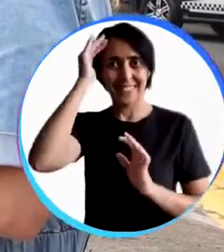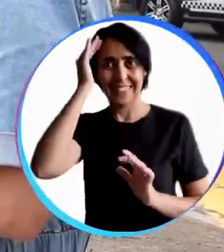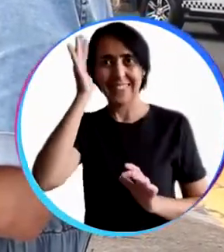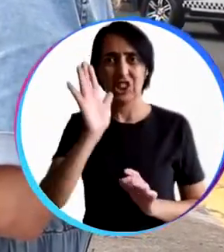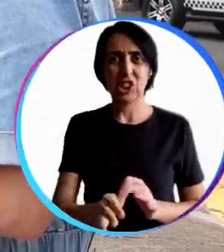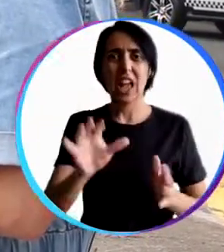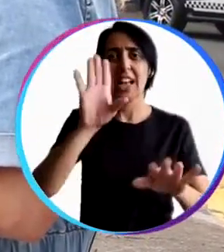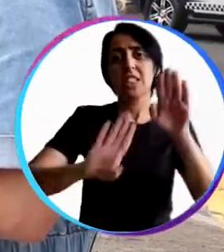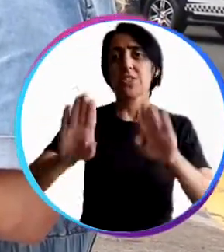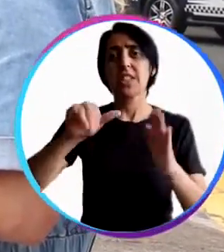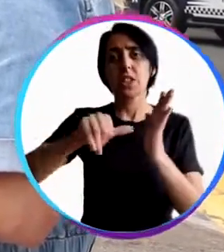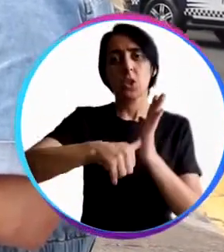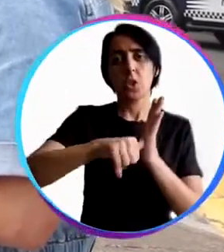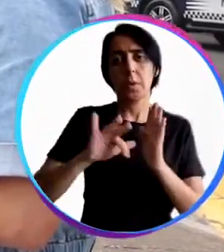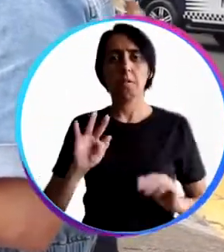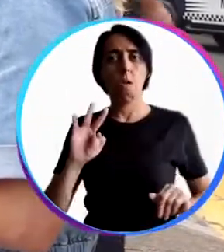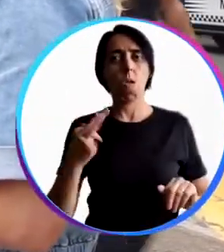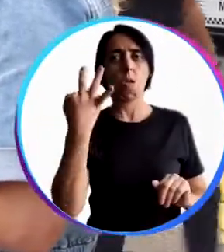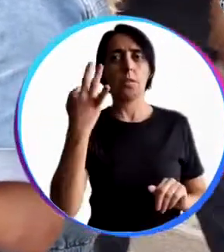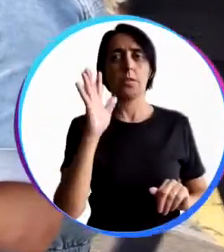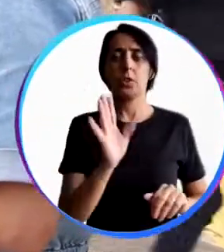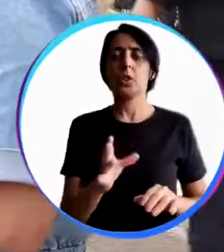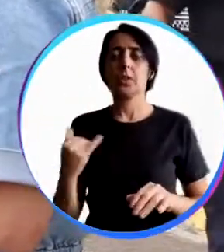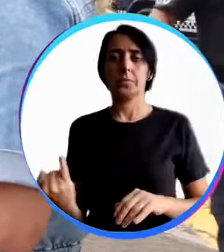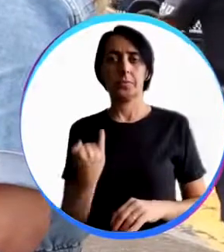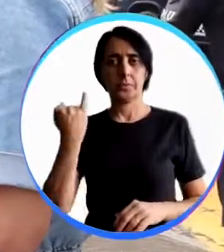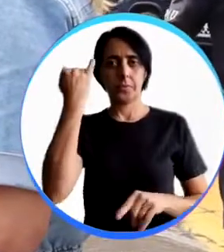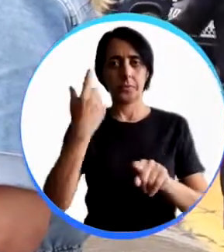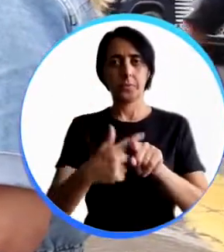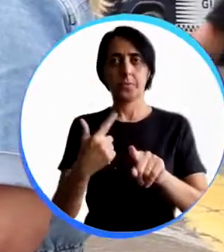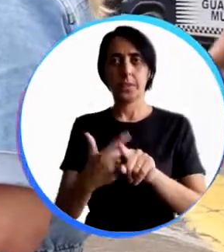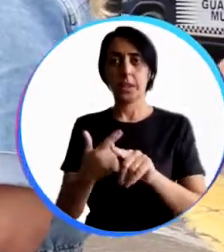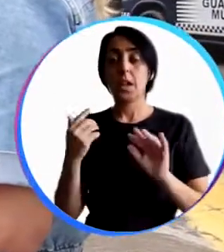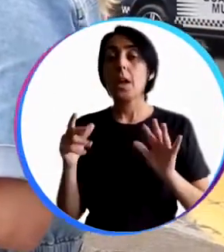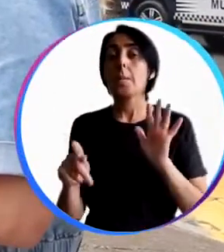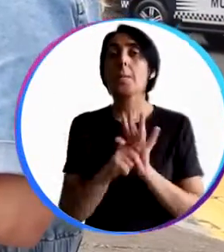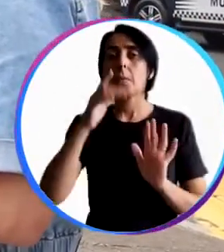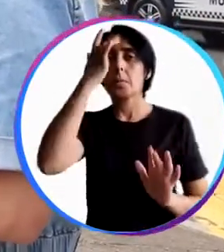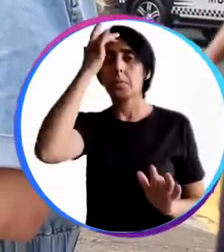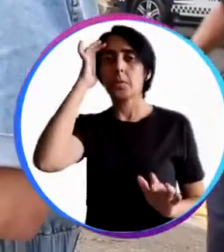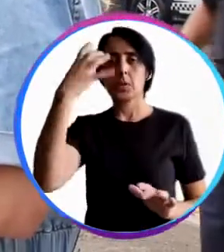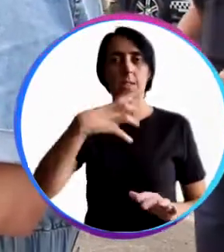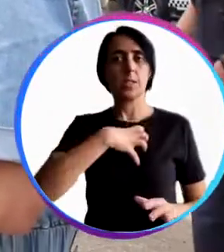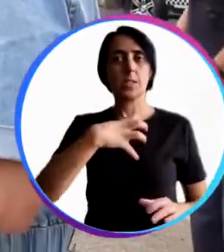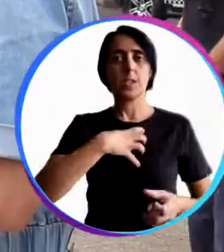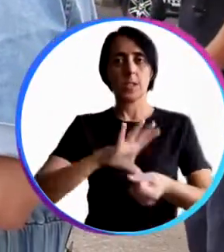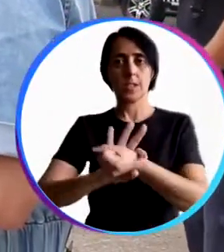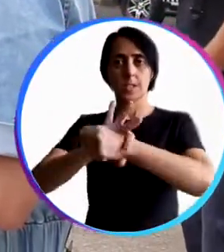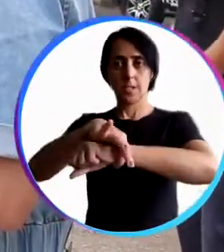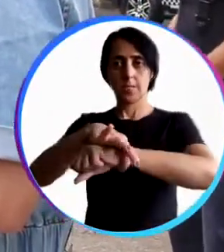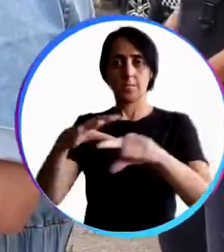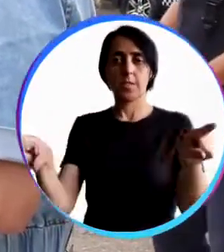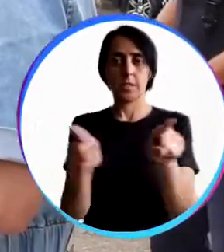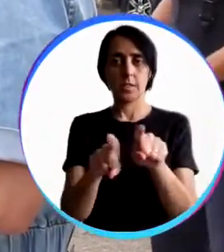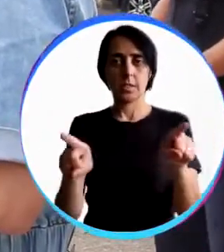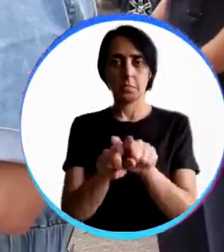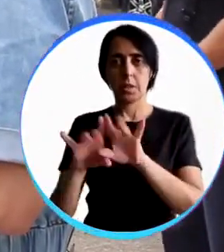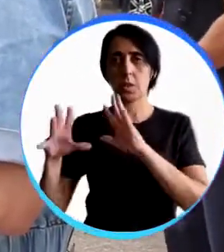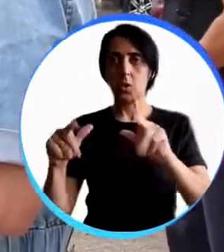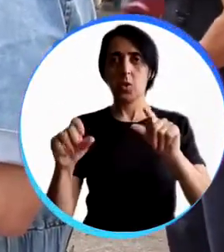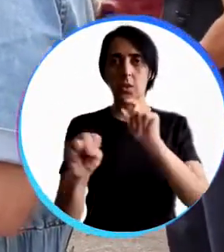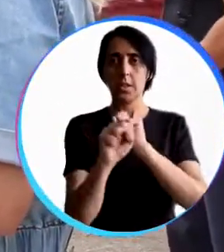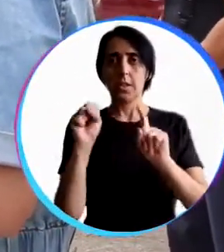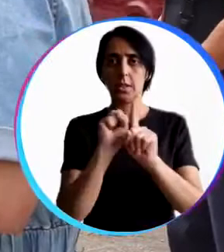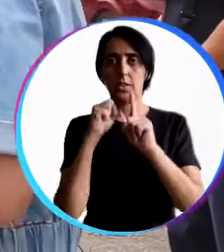muito importante porque, além de aumentar a sensação de segurança do munícipe, ela promove o bem-estar de